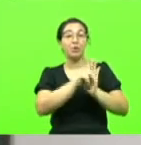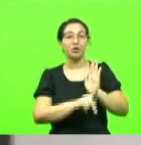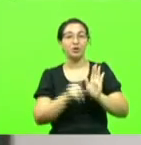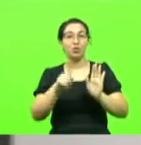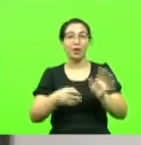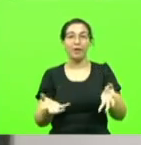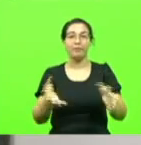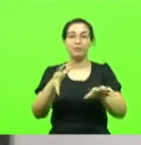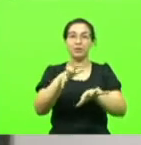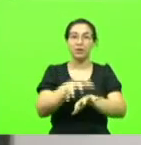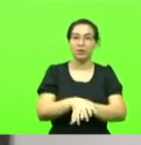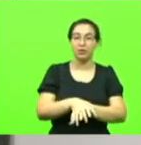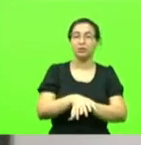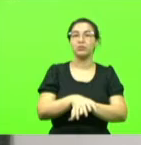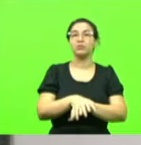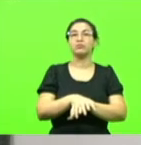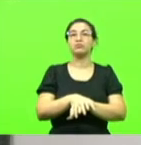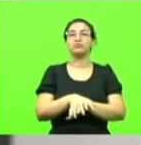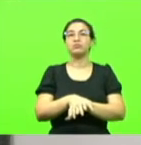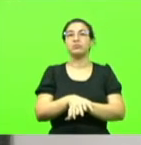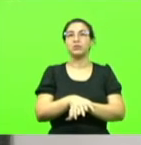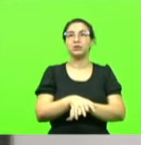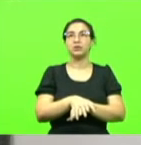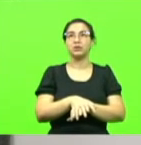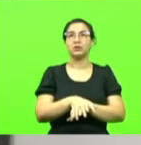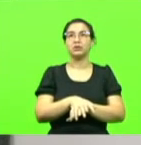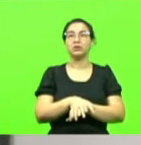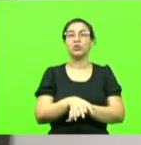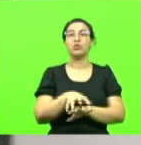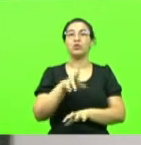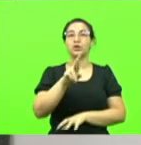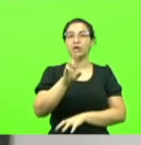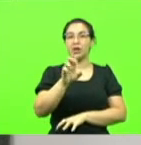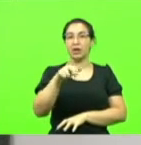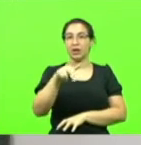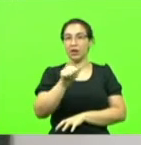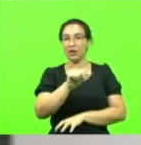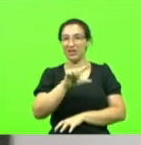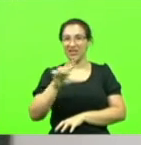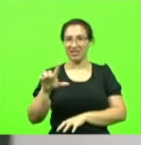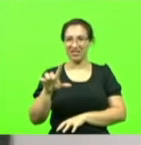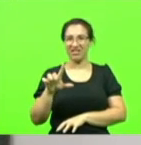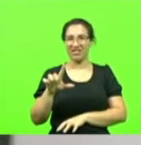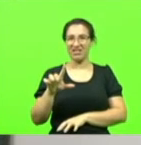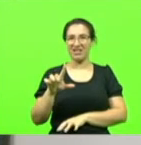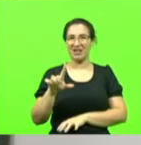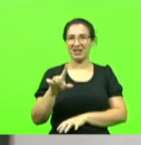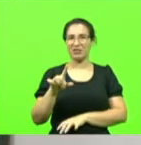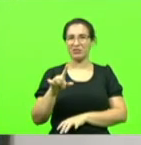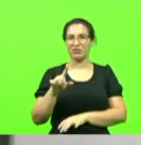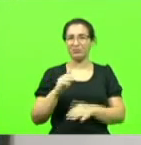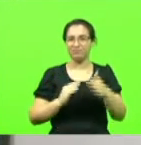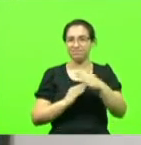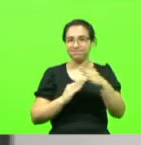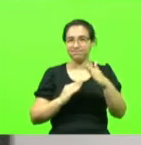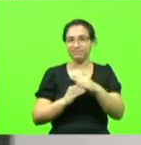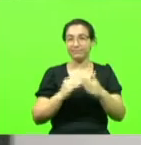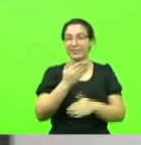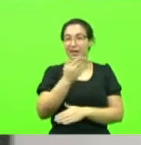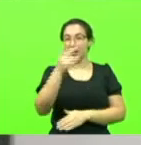da inclusão da insuficiência renal como fazendo parte nas pessoas com